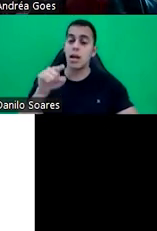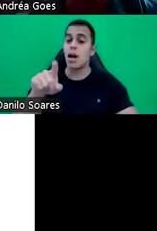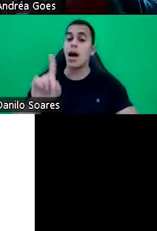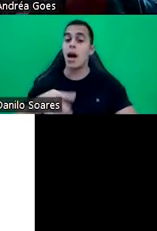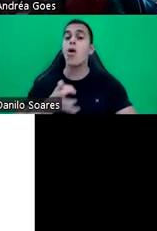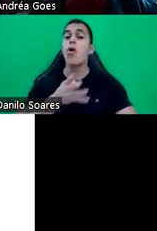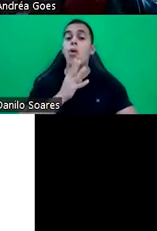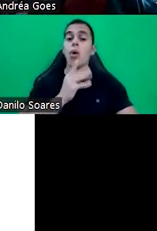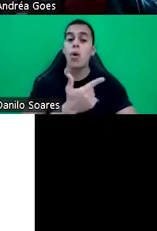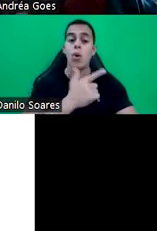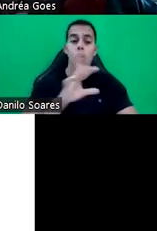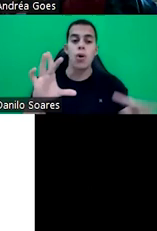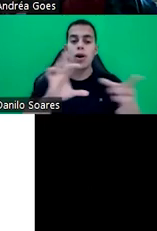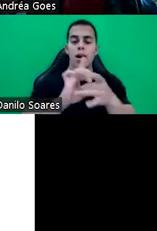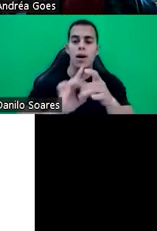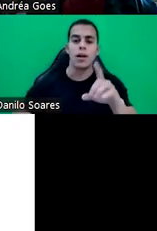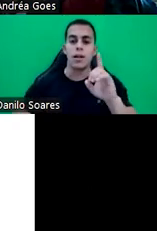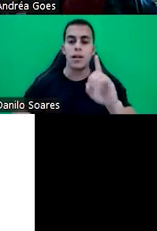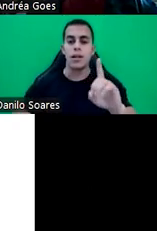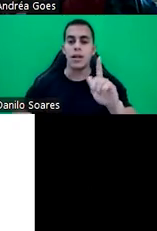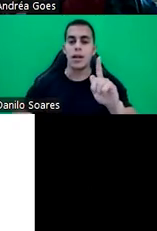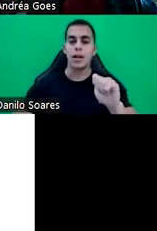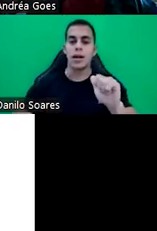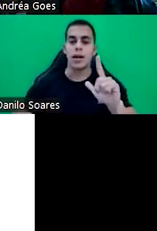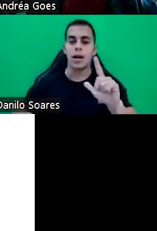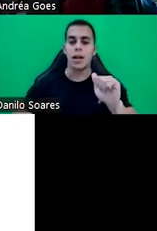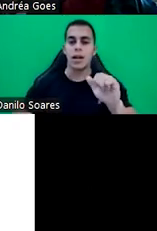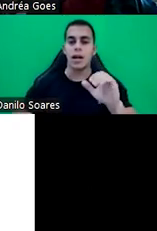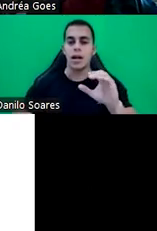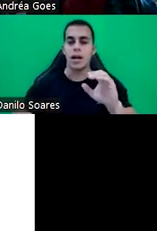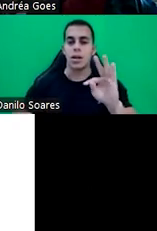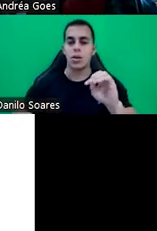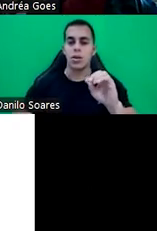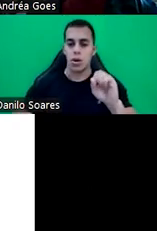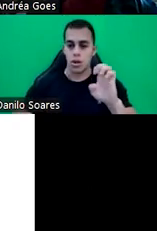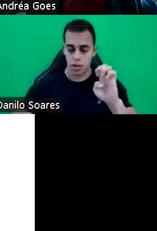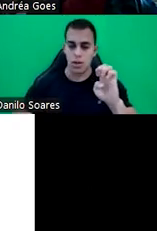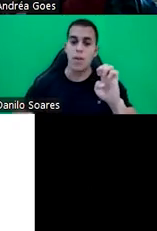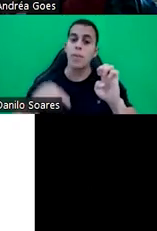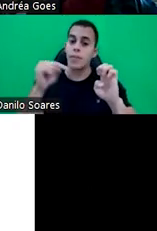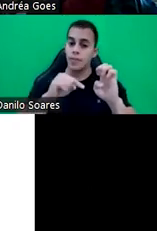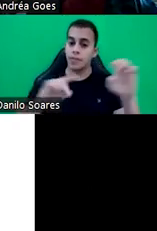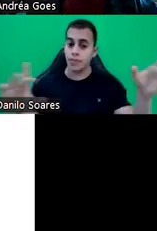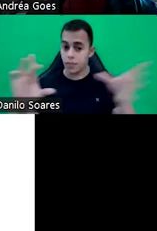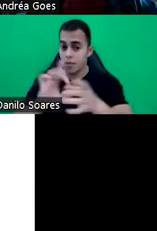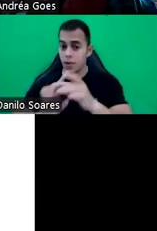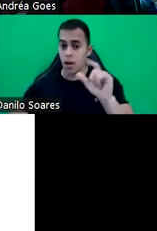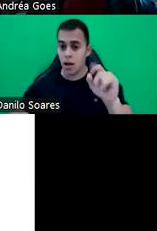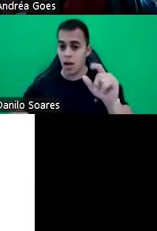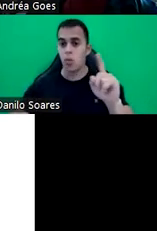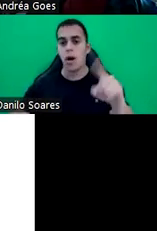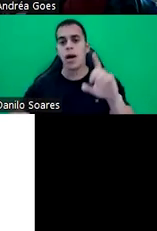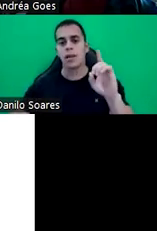D-galactose. Então, ela transfere aqui, o bloquinho azul que ela transfere é a D-galactose.